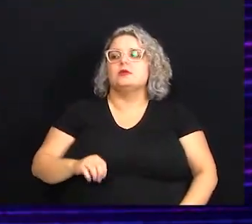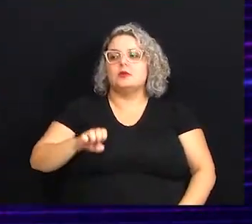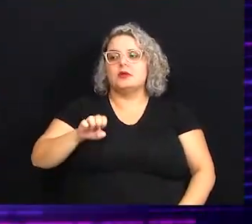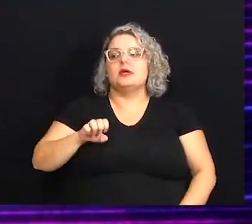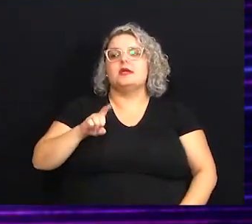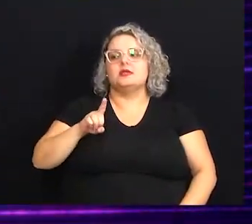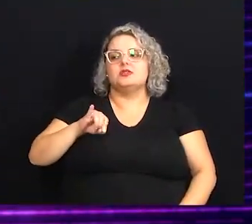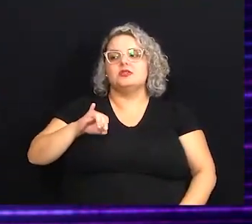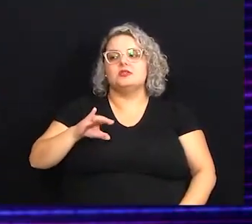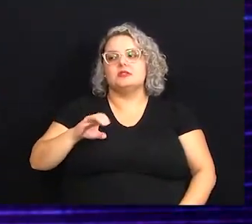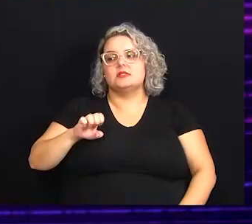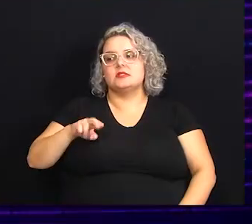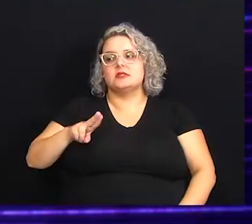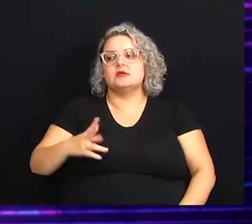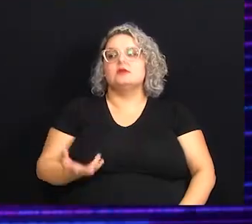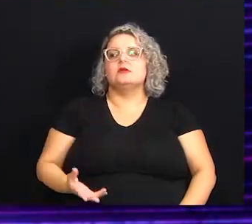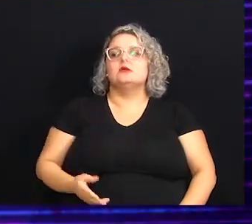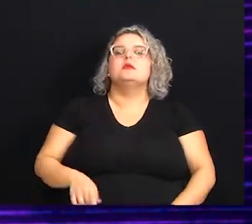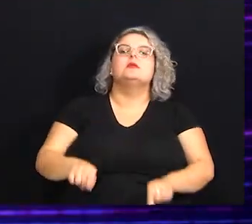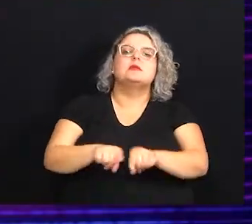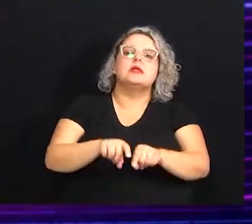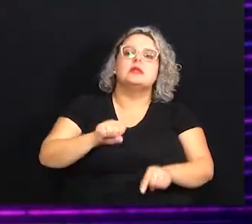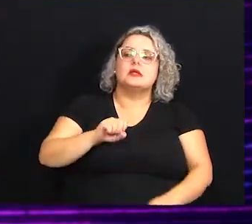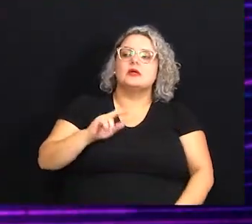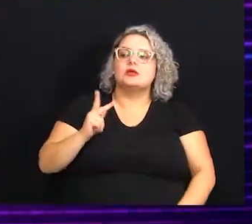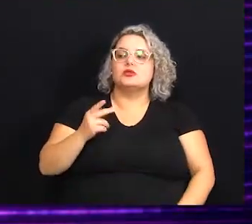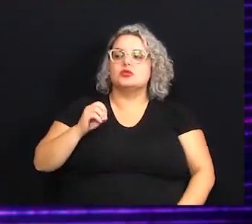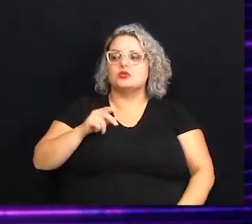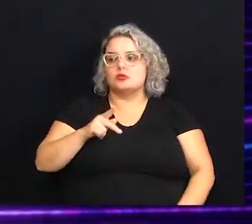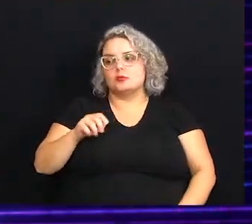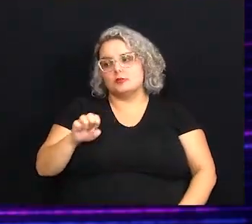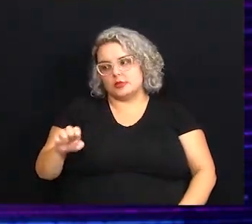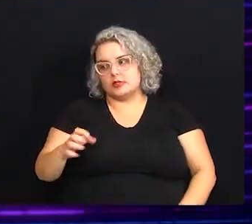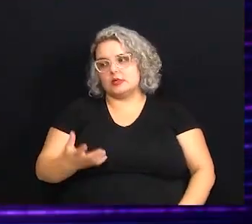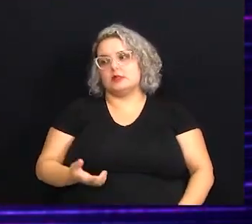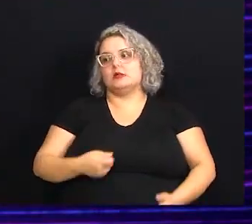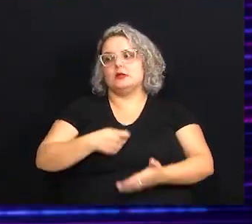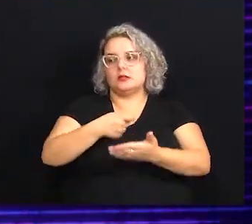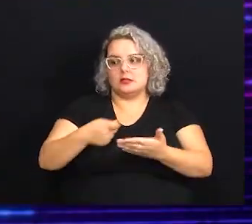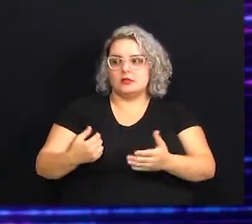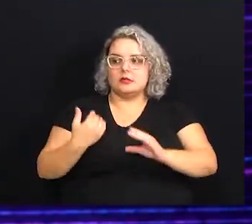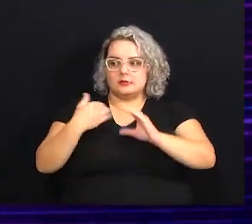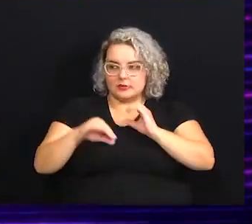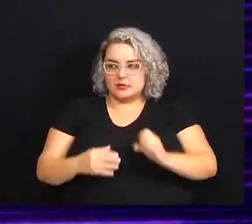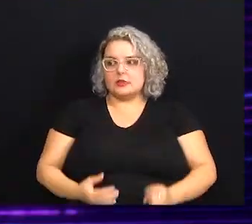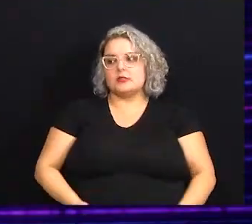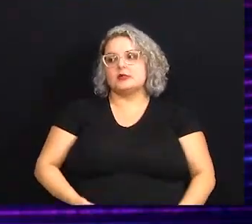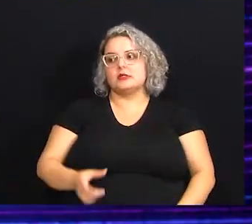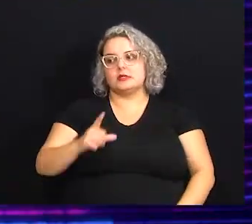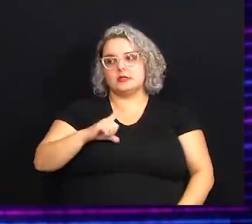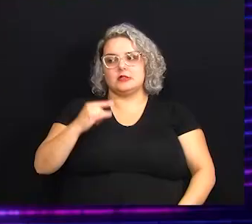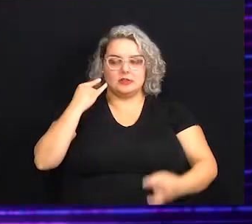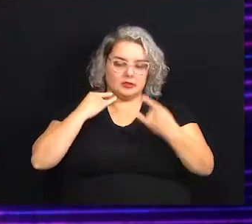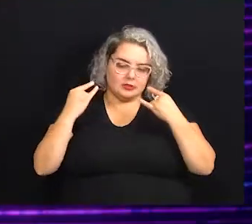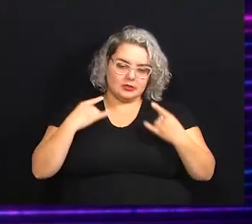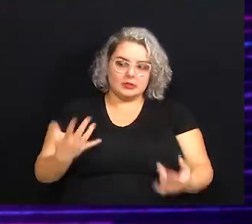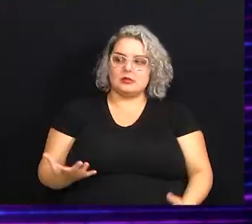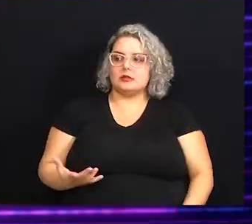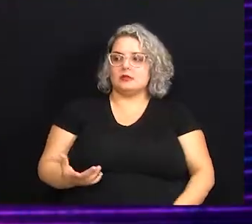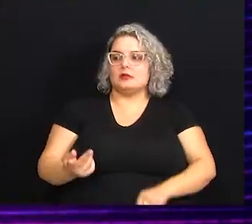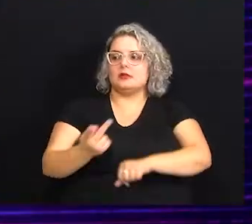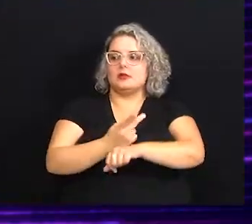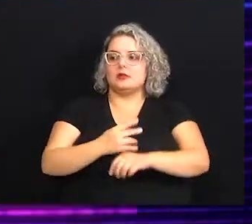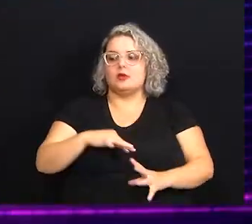foi lançado. A Shopee também tem volumes do livro, onde eu faço o envio autografado, caso a pessoa tenha interesse. É